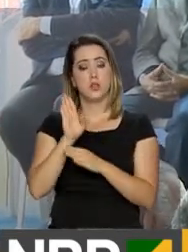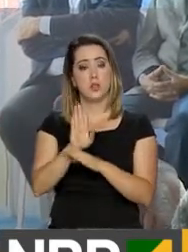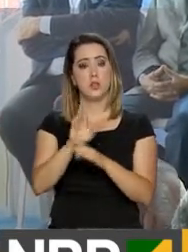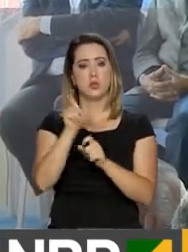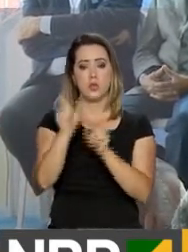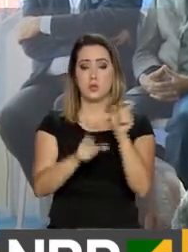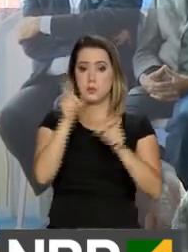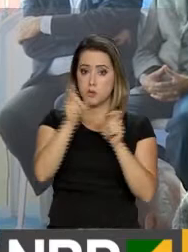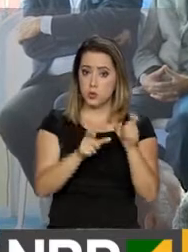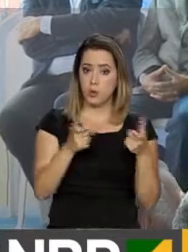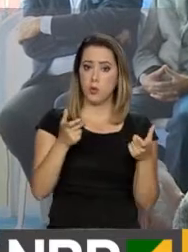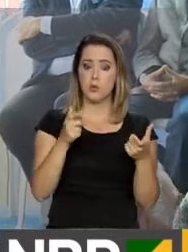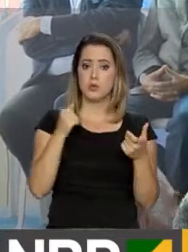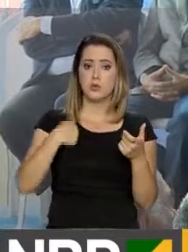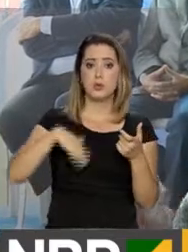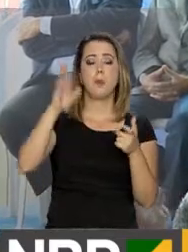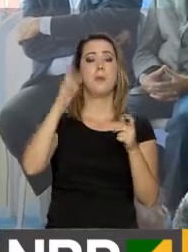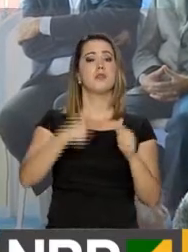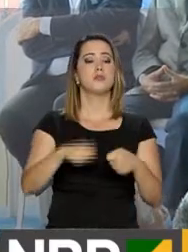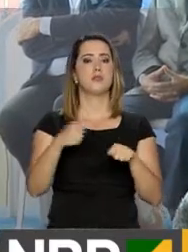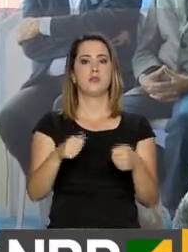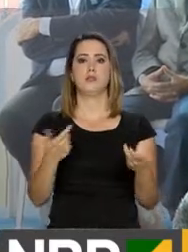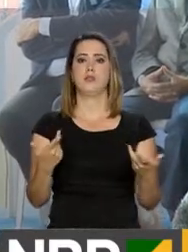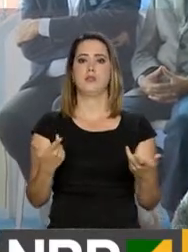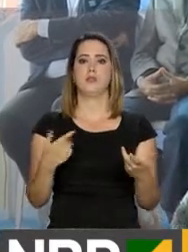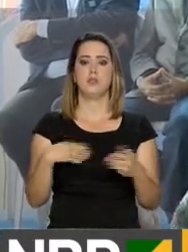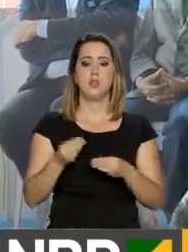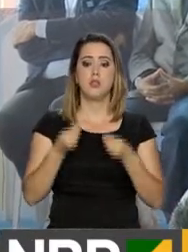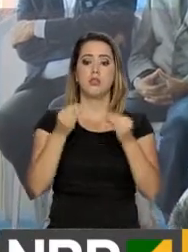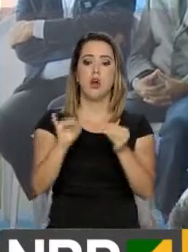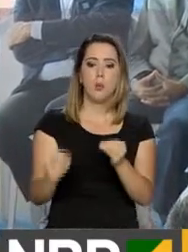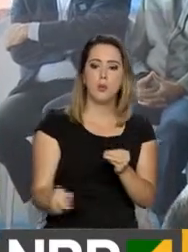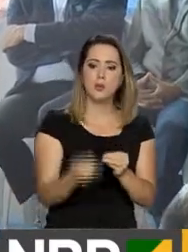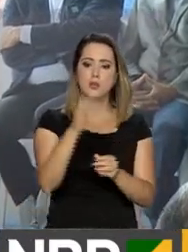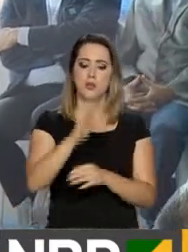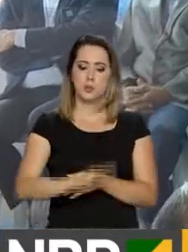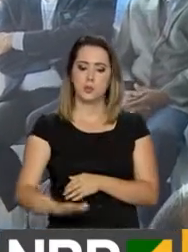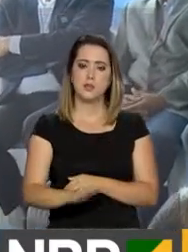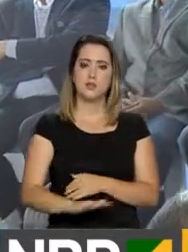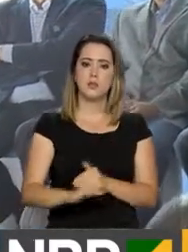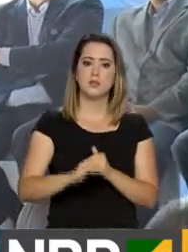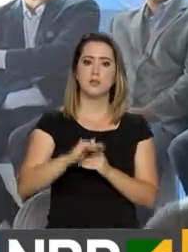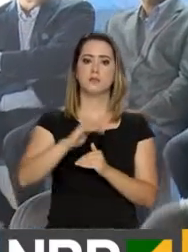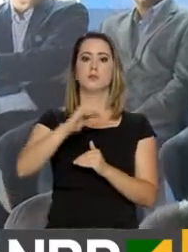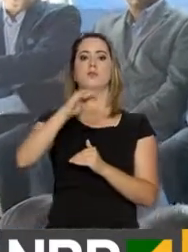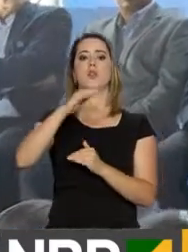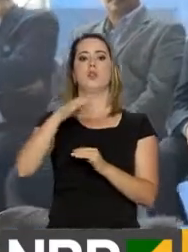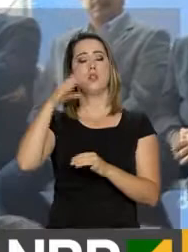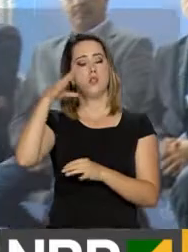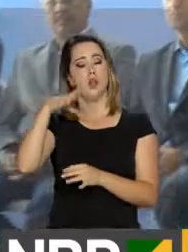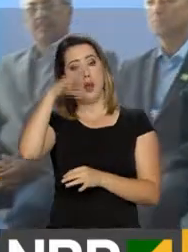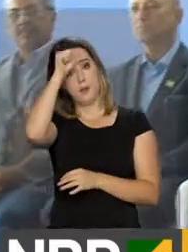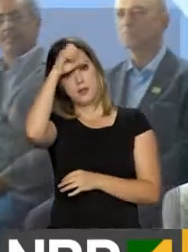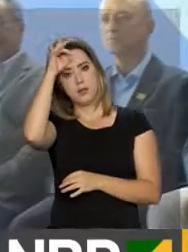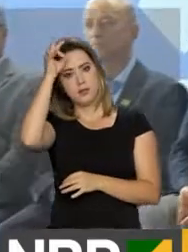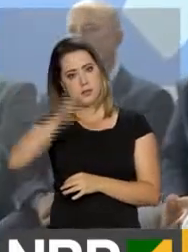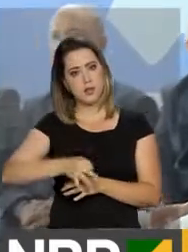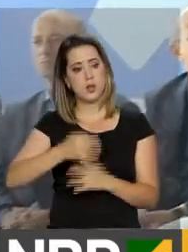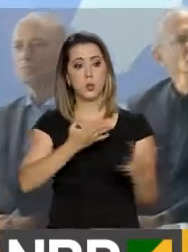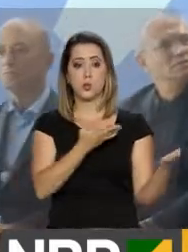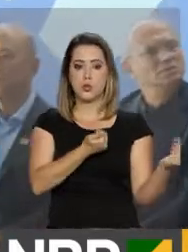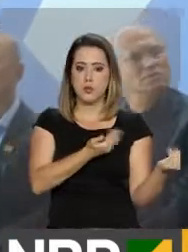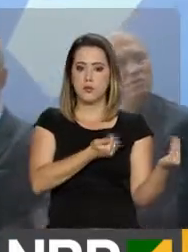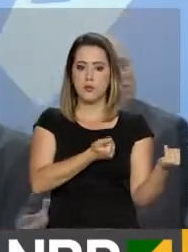as pessoas que mais precisam. Garantir oportunidades para que as crianças tenham uma educação de qualidade, para que os